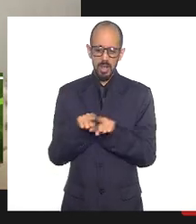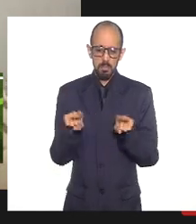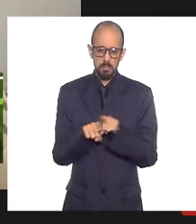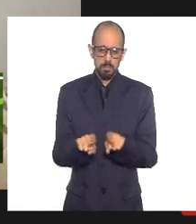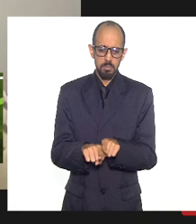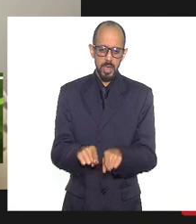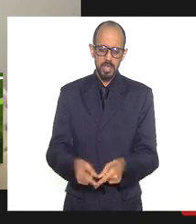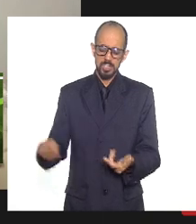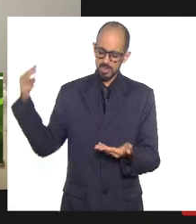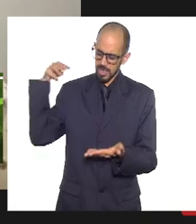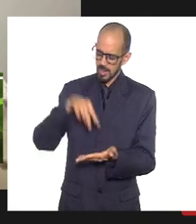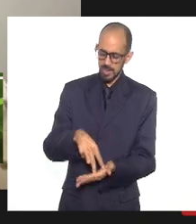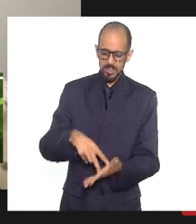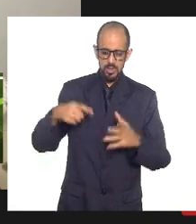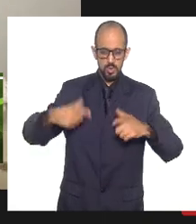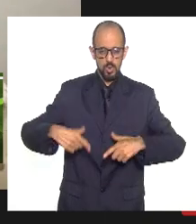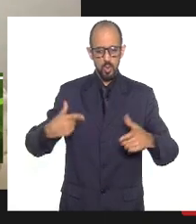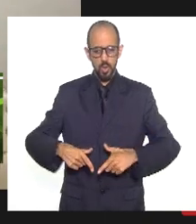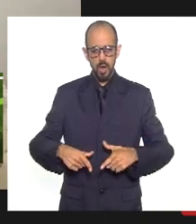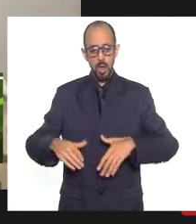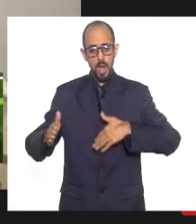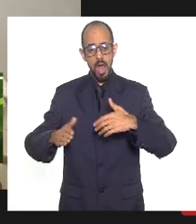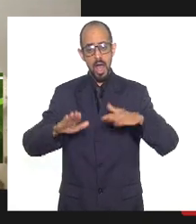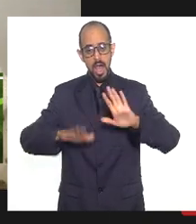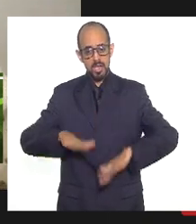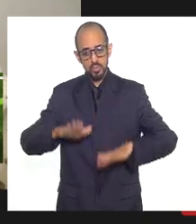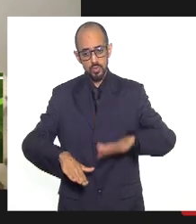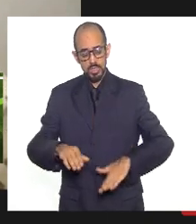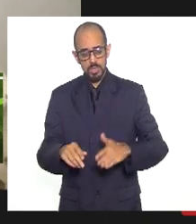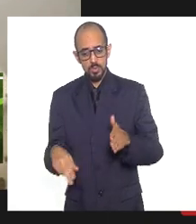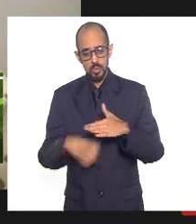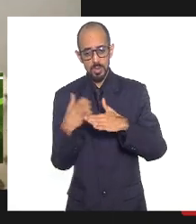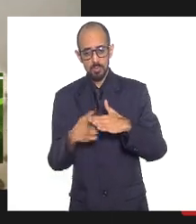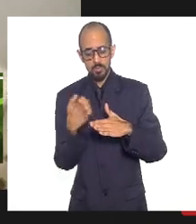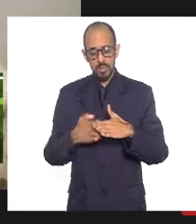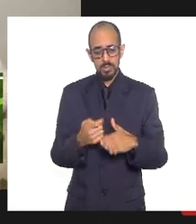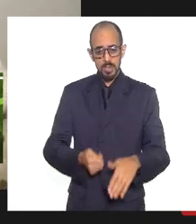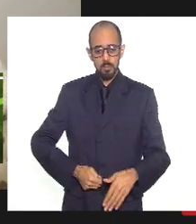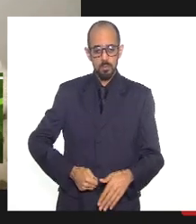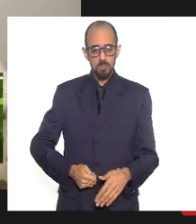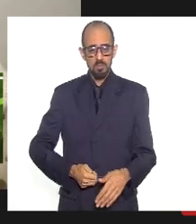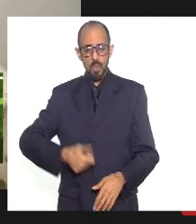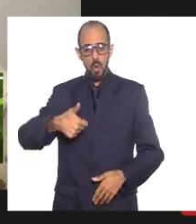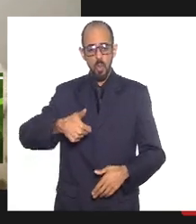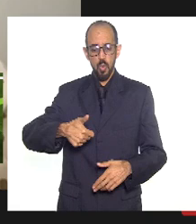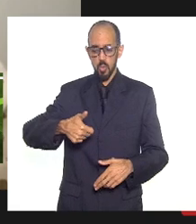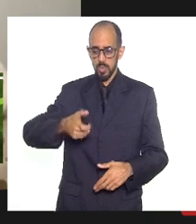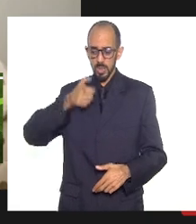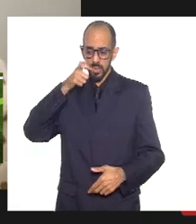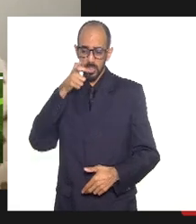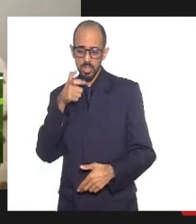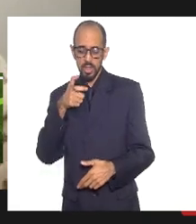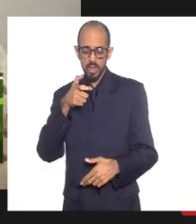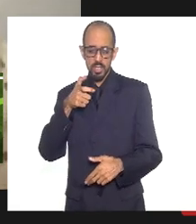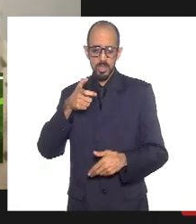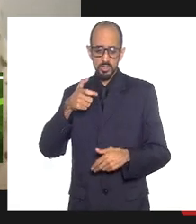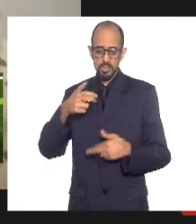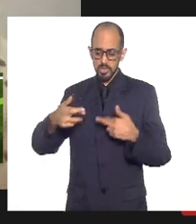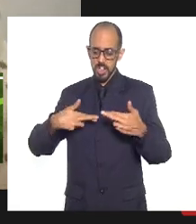desse território, muitas vezes por empresas que pouco correspondem ali a uma